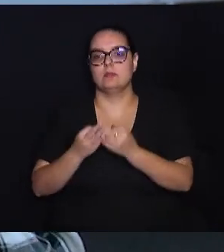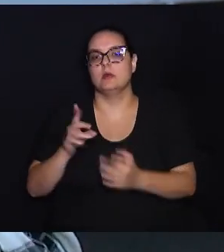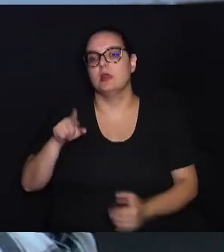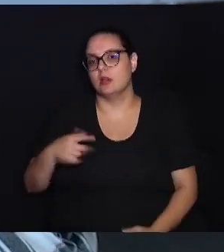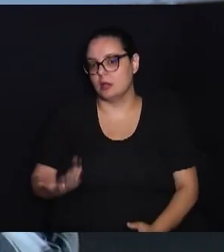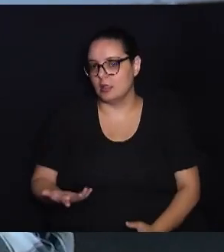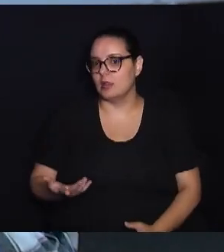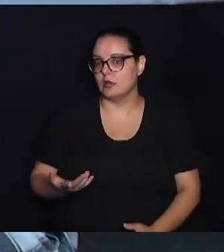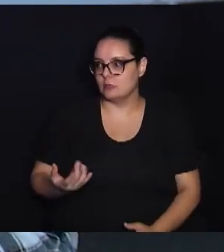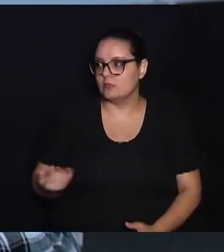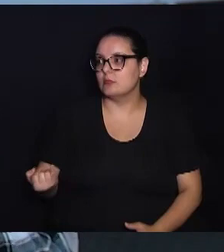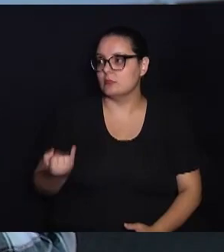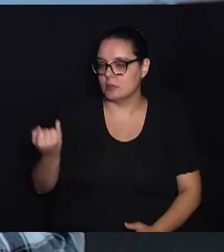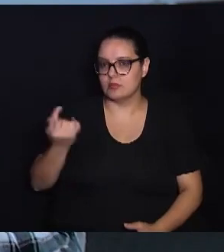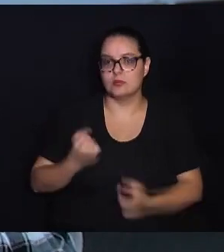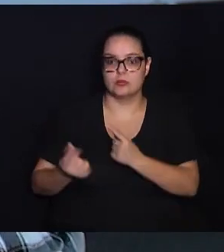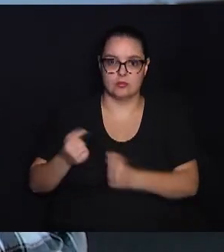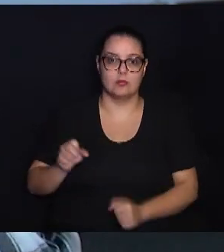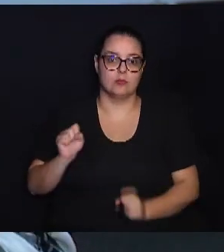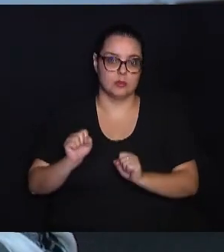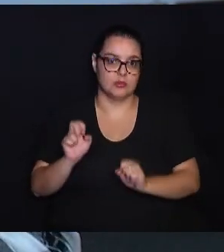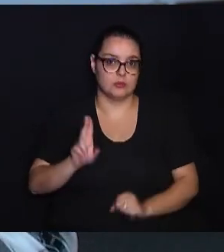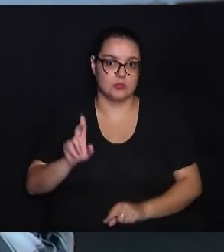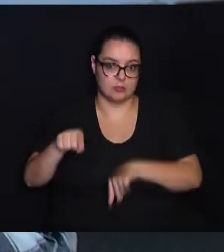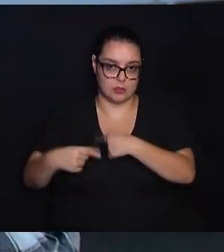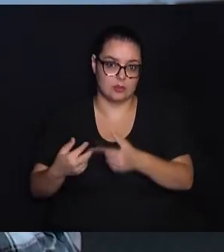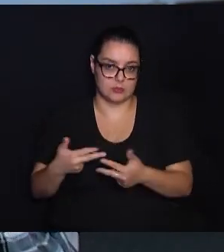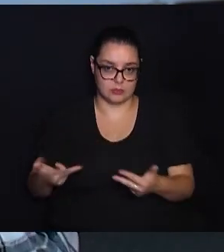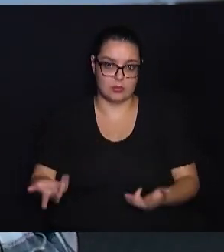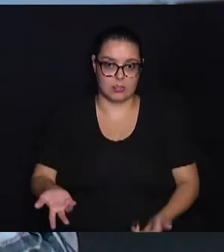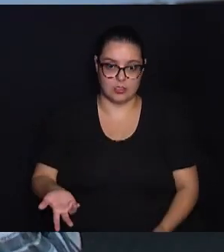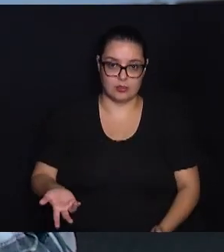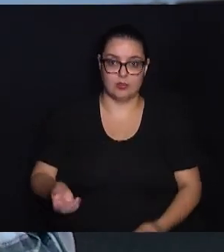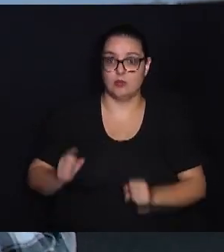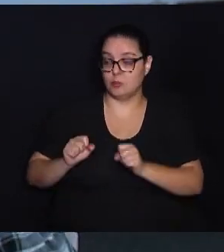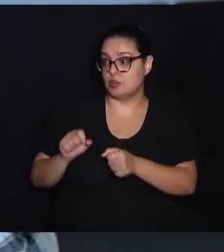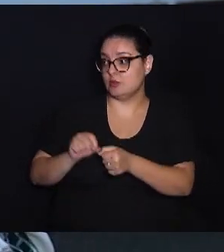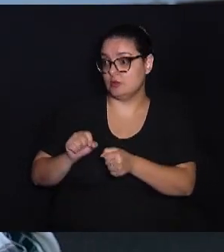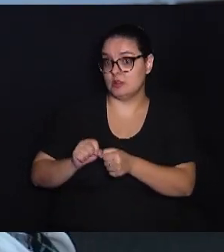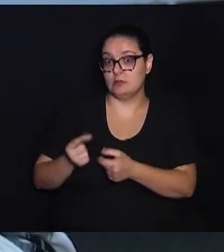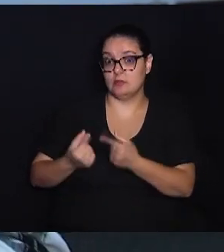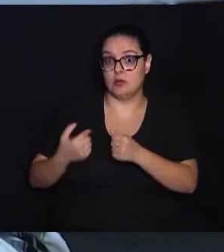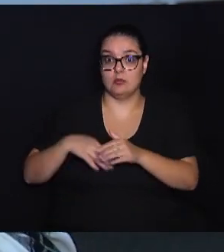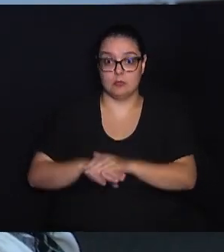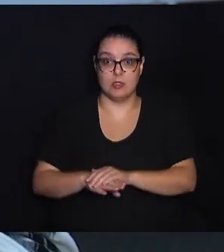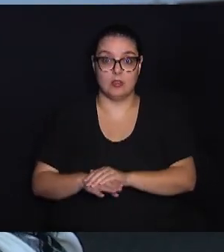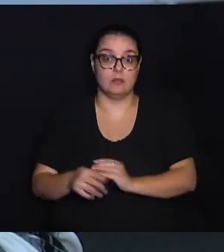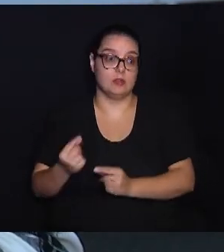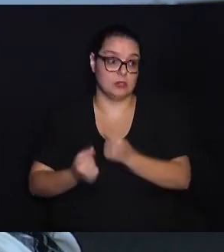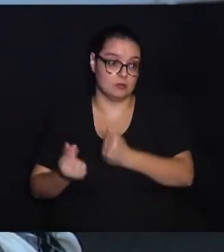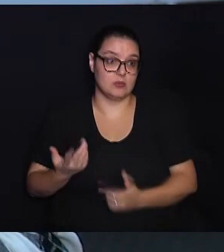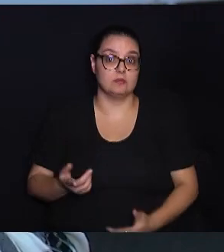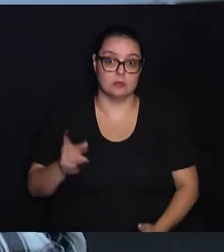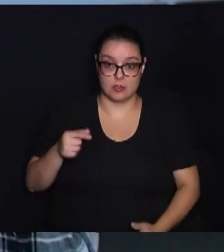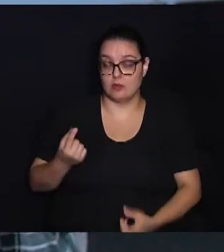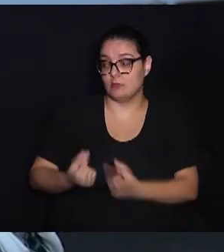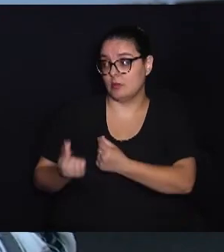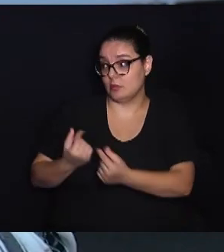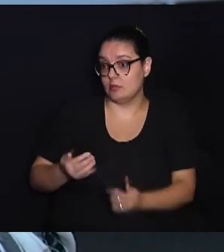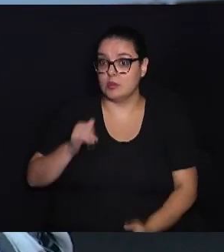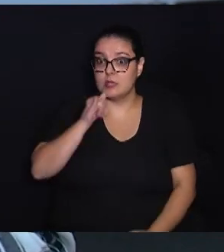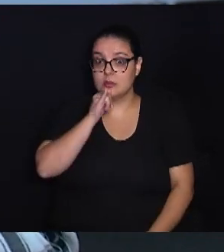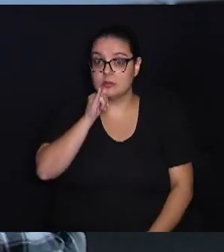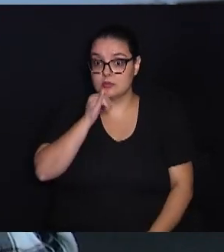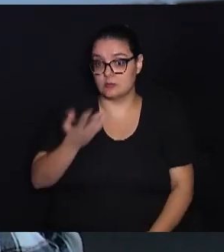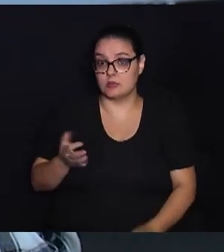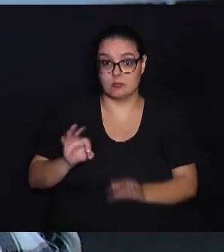familiar, é dinheiro que você poderia estar usando para outras coisas, né? Que você poderia estar fazendo uma reserva financeira. Uma reserva